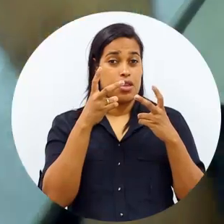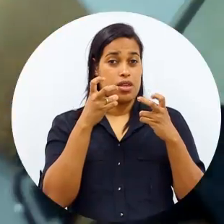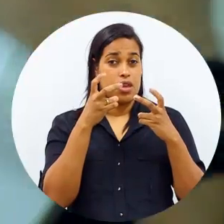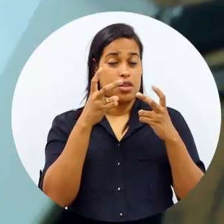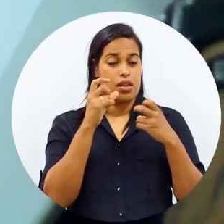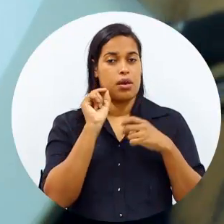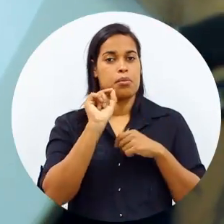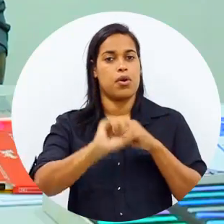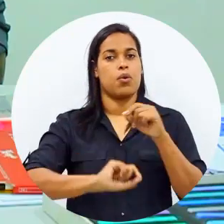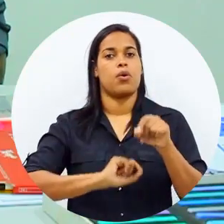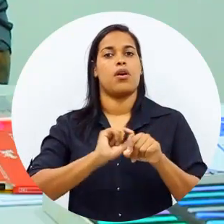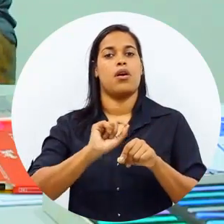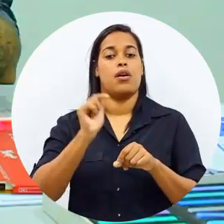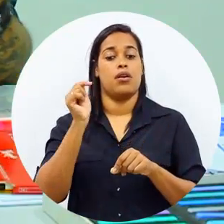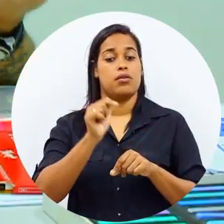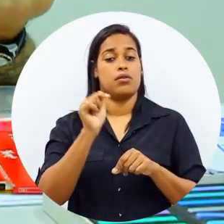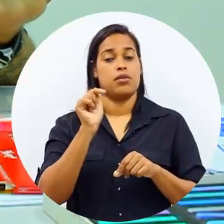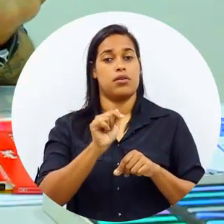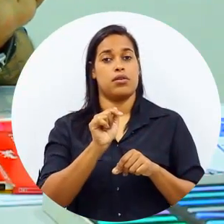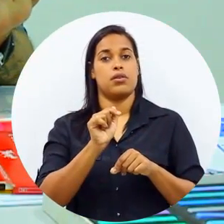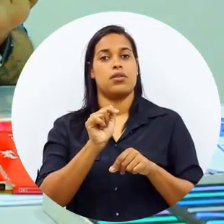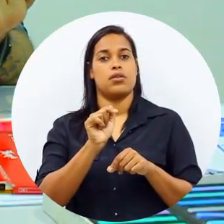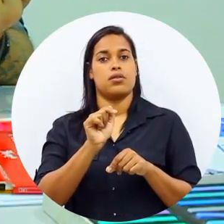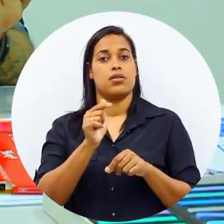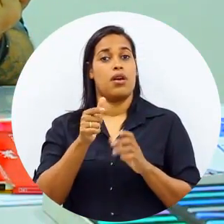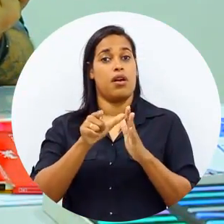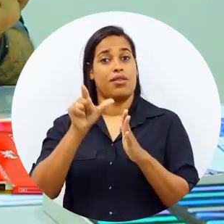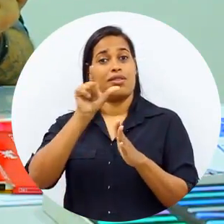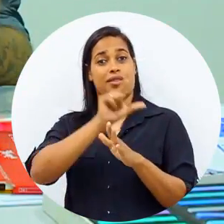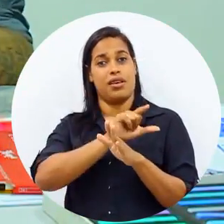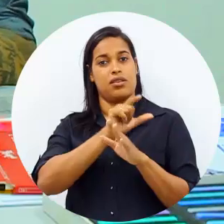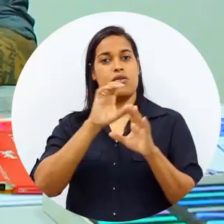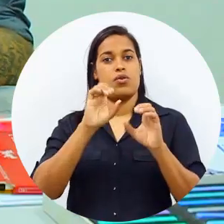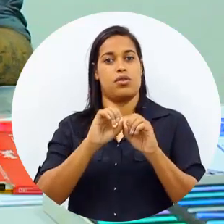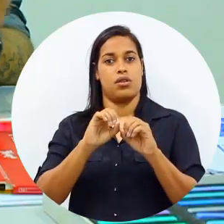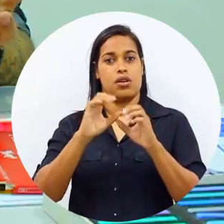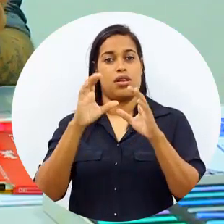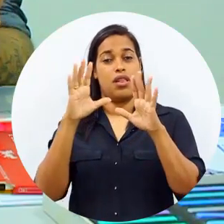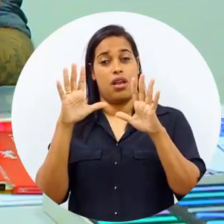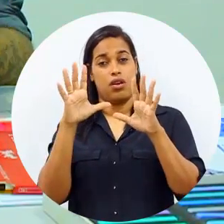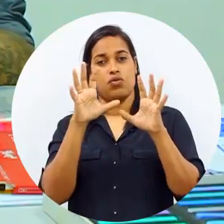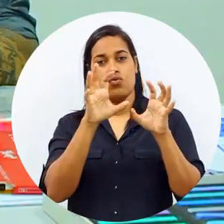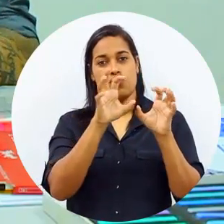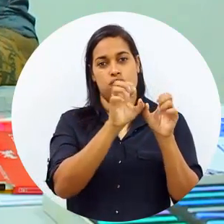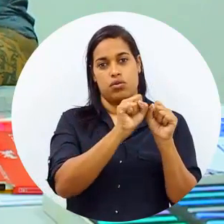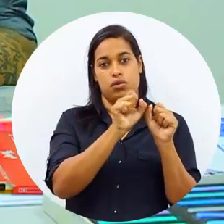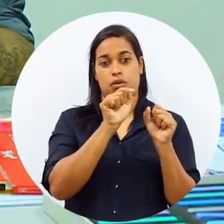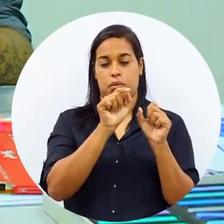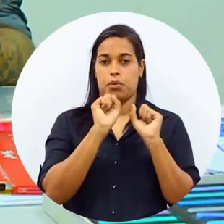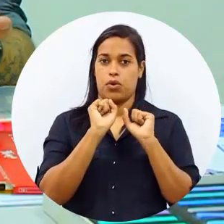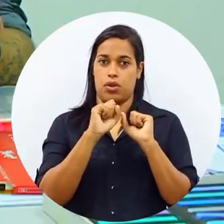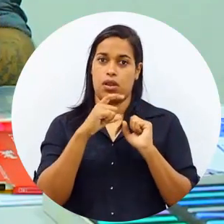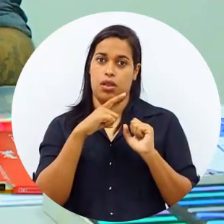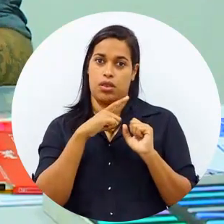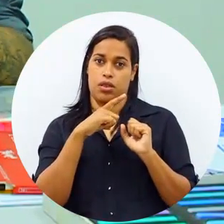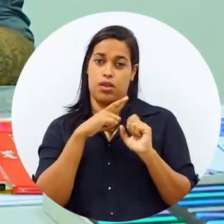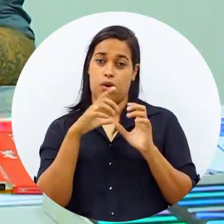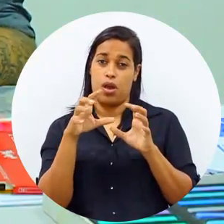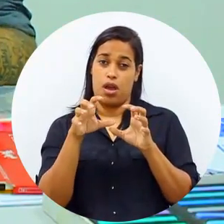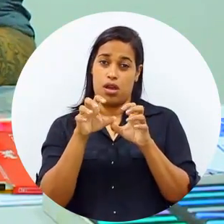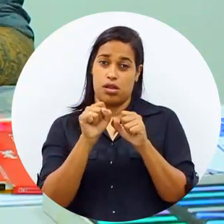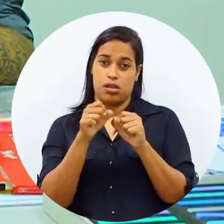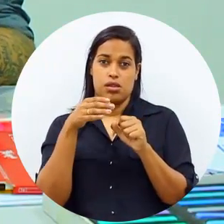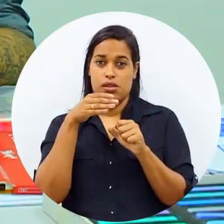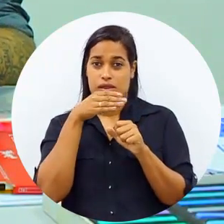Perceba a oposição, que até nos remete um pouco ao anterior de tom, de claro e escuro. Mas aqui poderíamos ter um tom quente